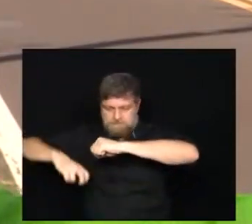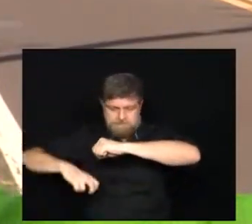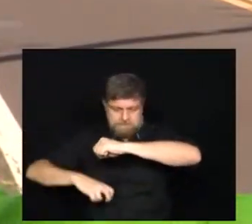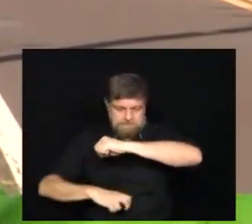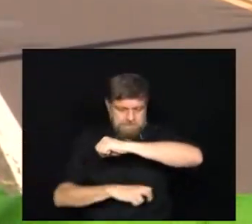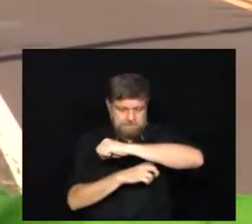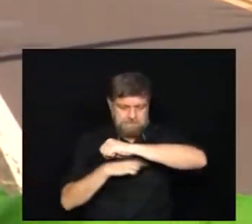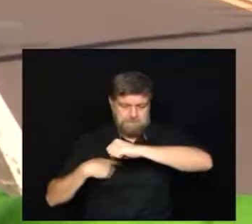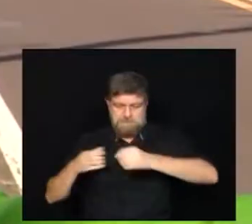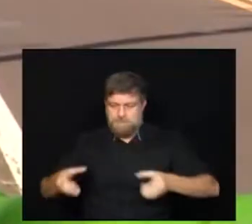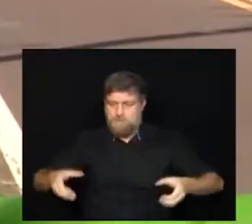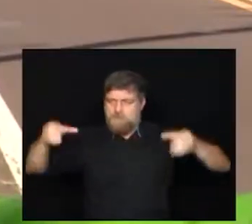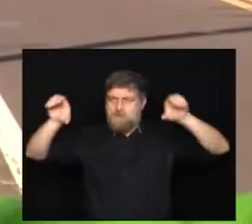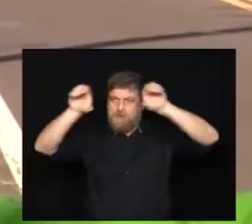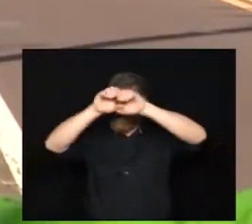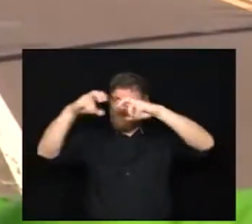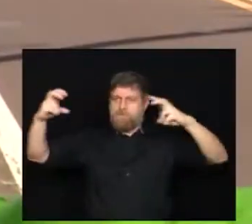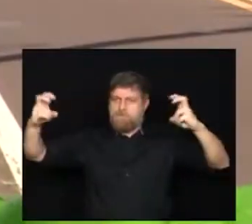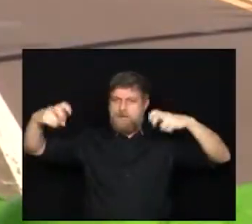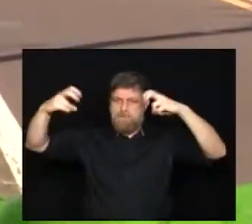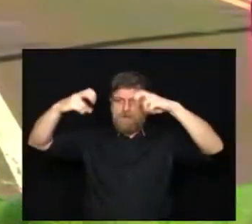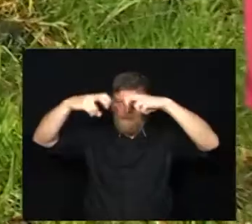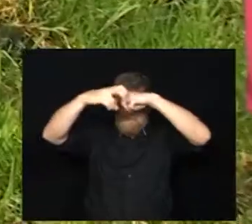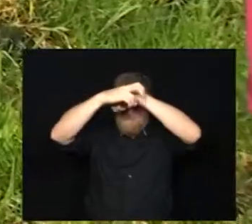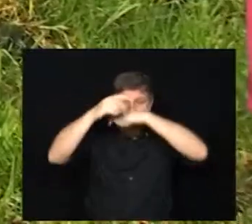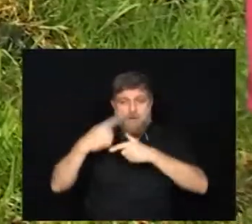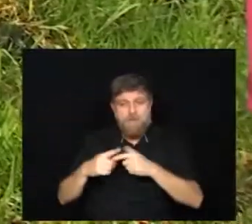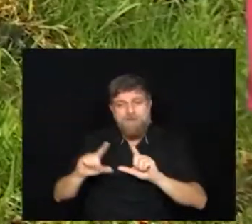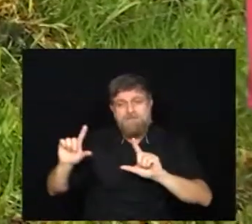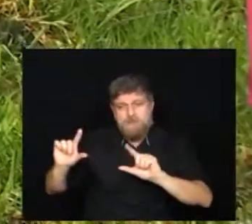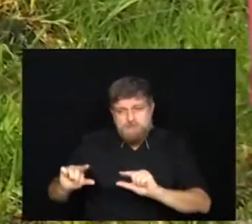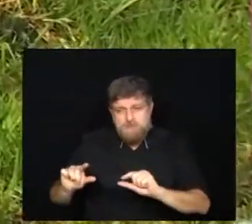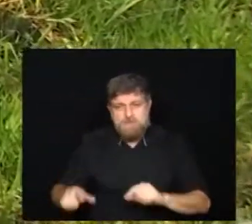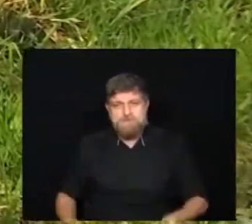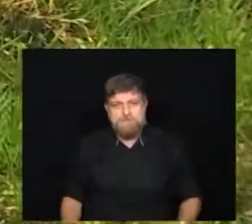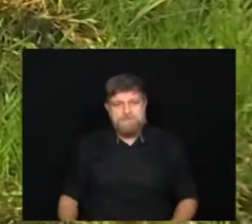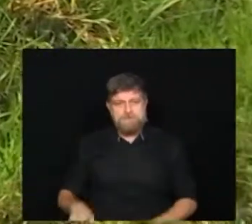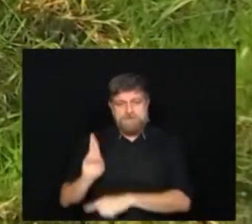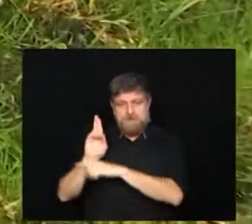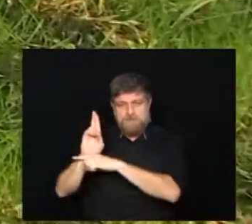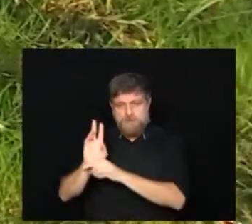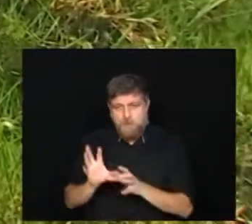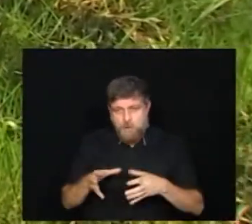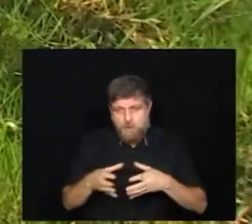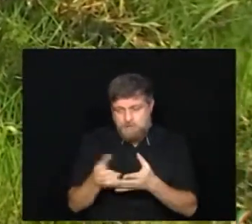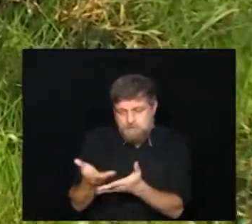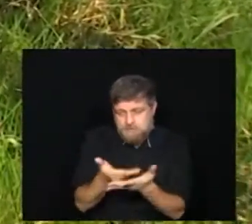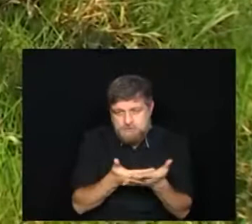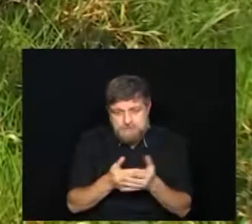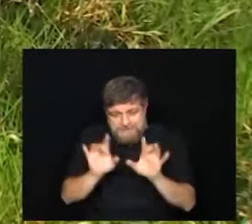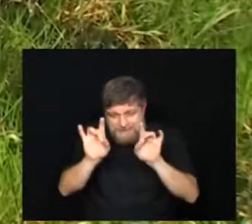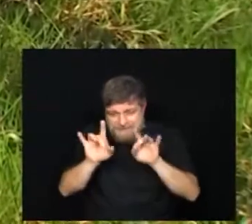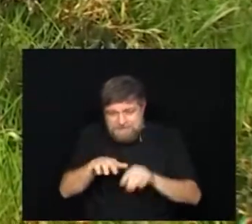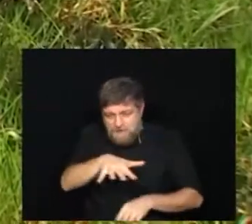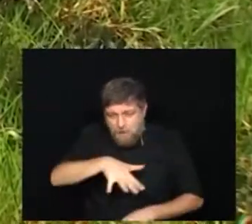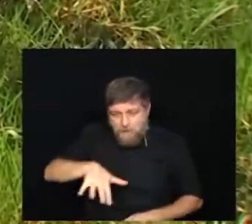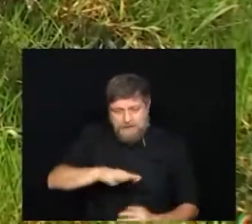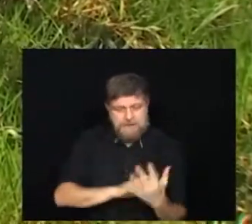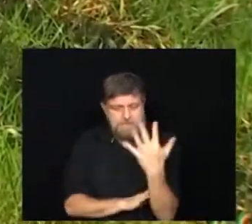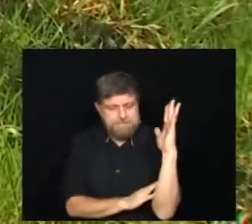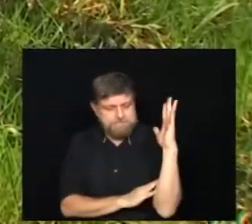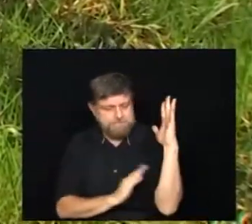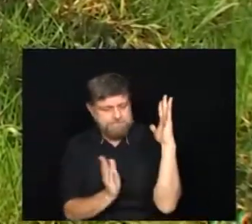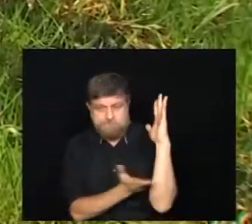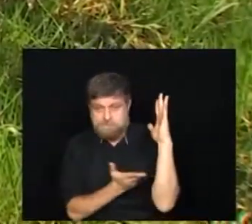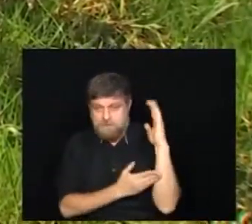passagens aéreas, a gente vai minimizar o problema. Como representante da Comissão Especial de Estudos sobre a Área de Proteção